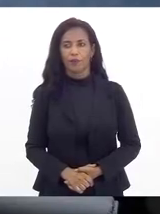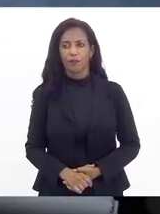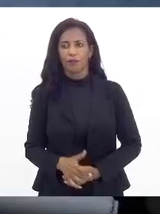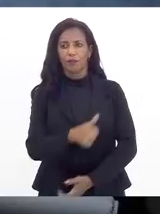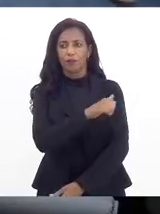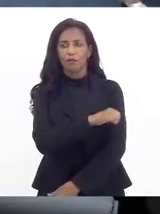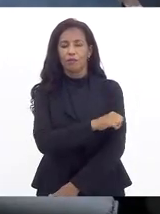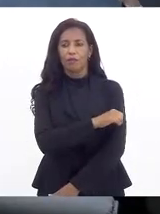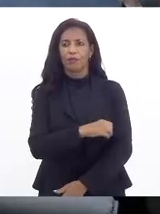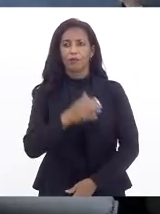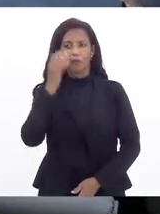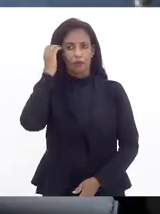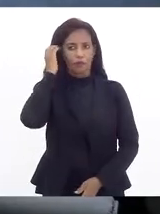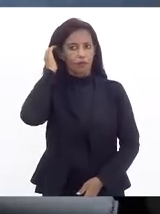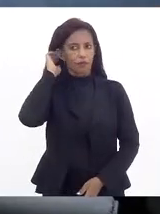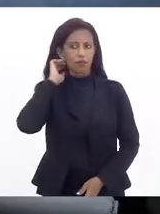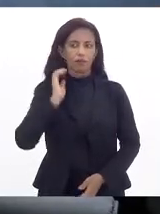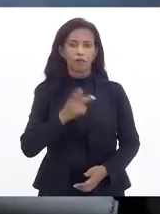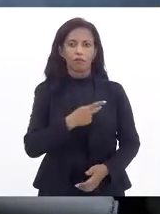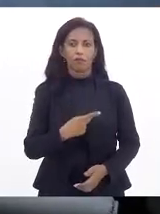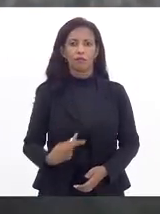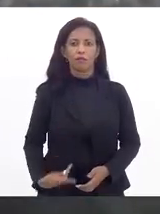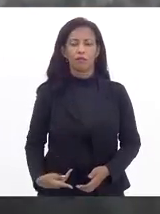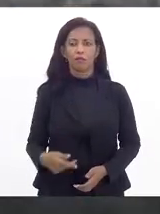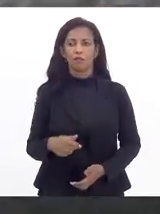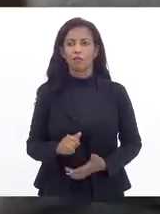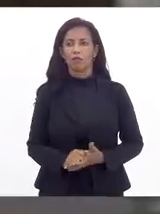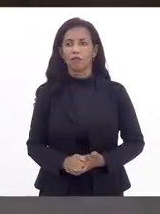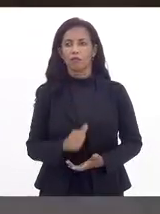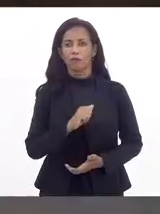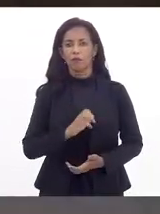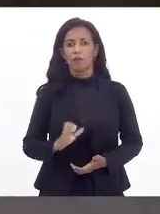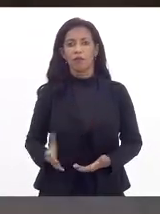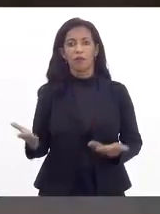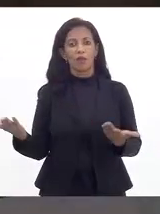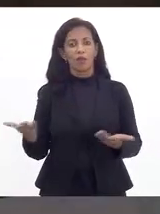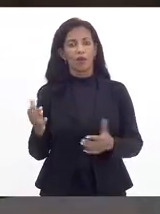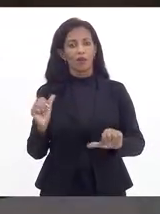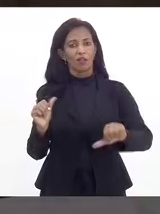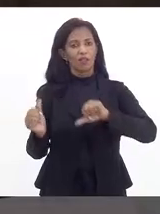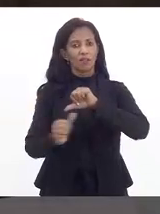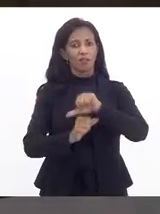enfermeira Rejane. Presidente André Ciliano e agora